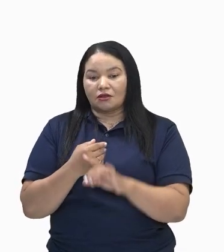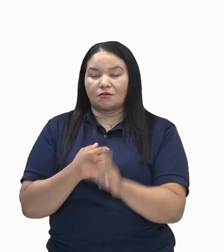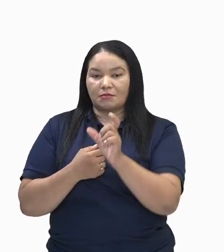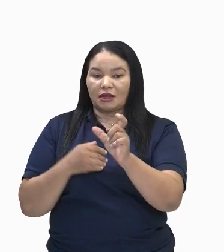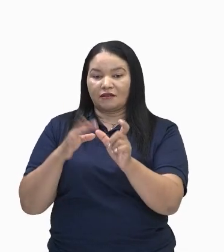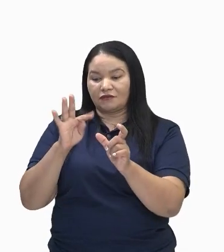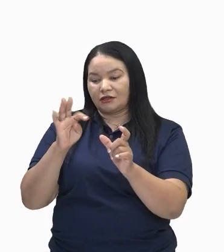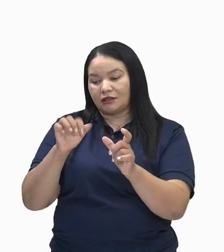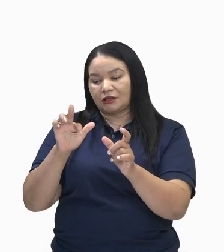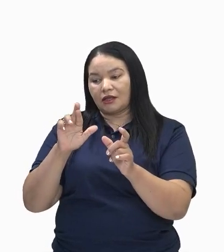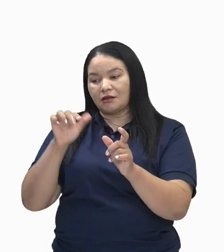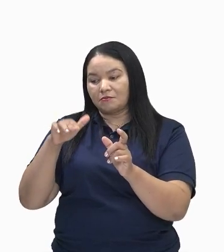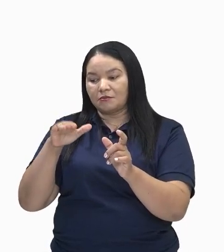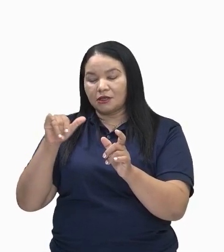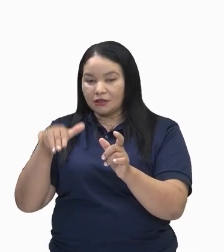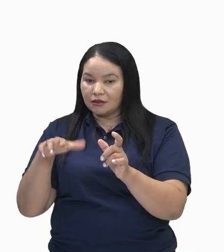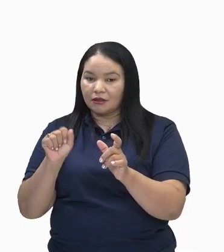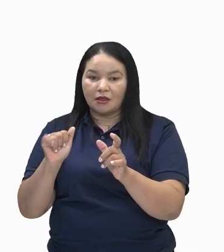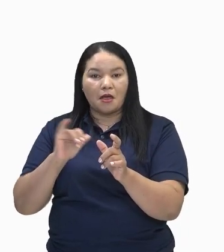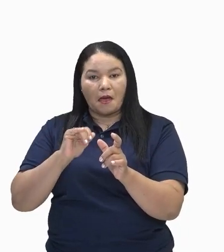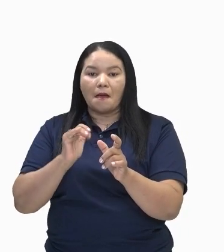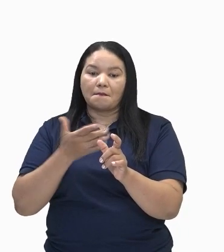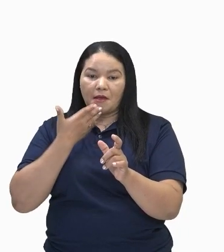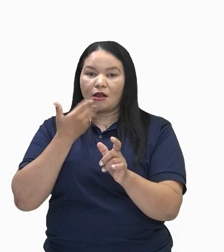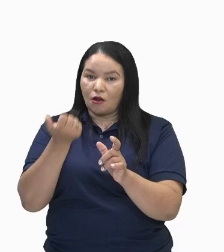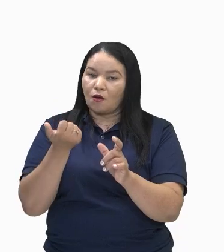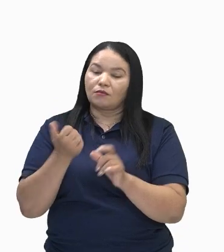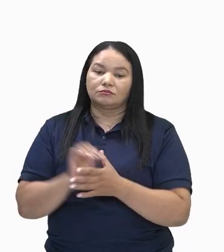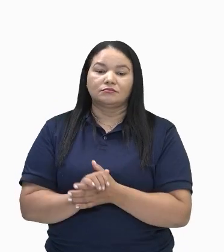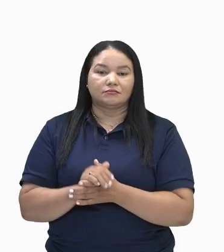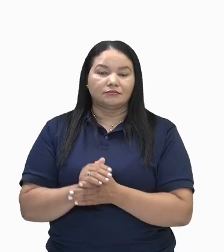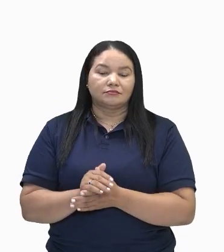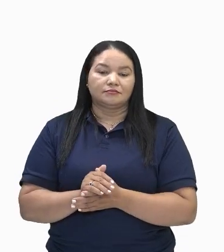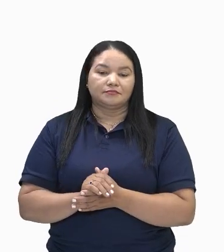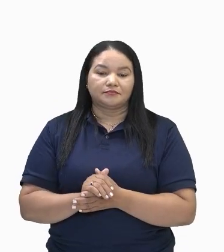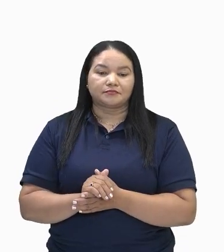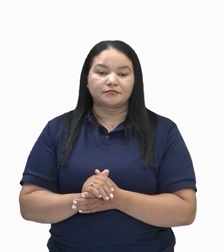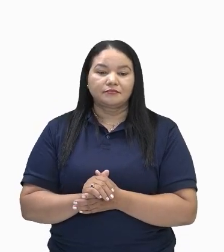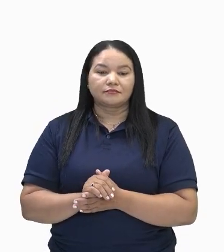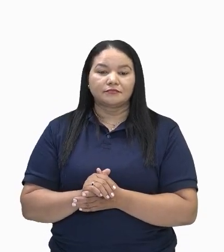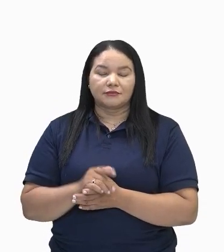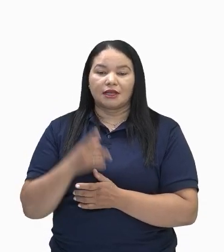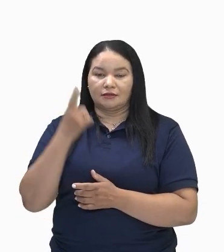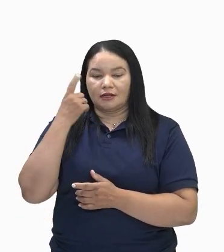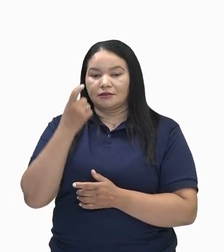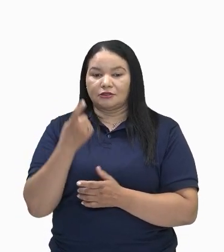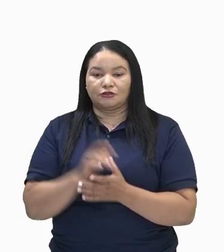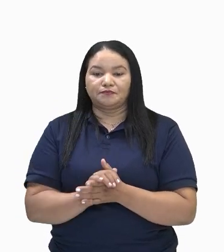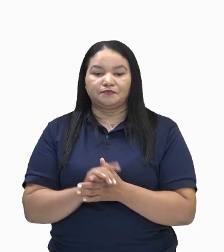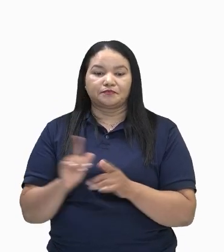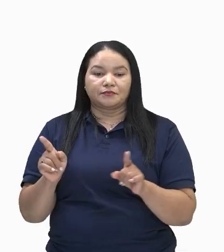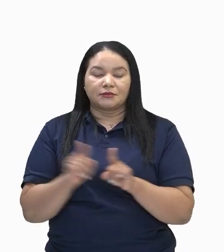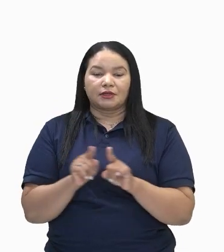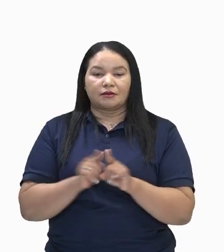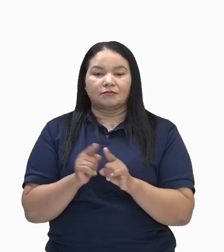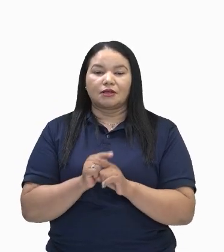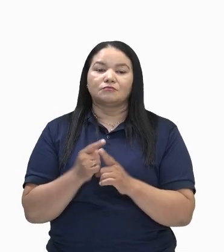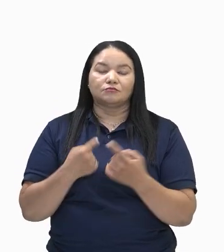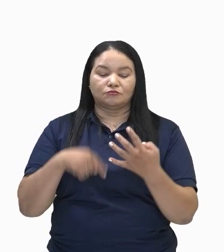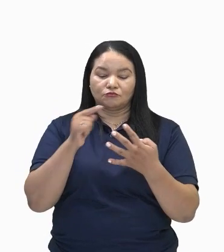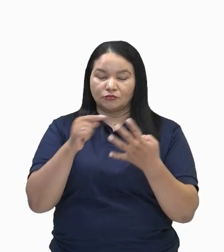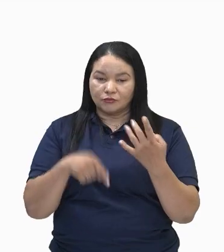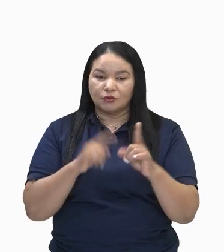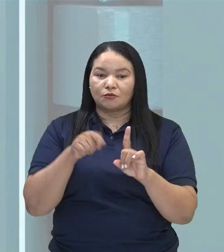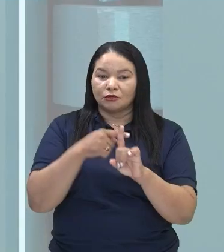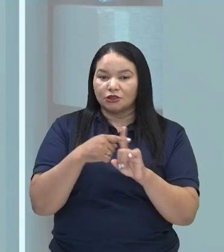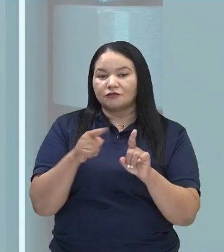talvez trocar aí acaba por termina ficaria mais interessante. Vejam então que foram alguns pontos positivos e negativos.